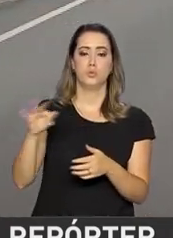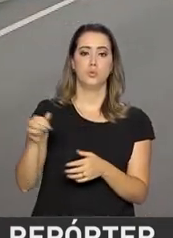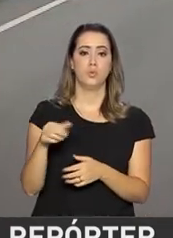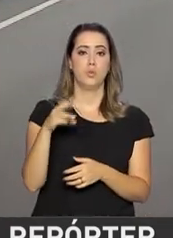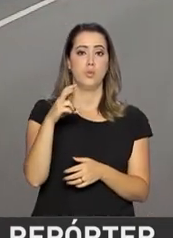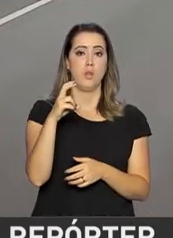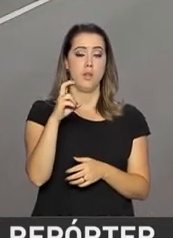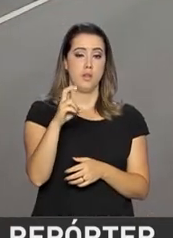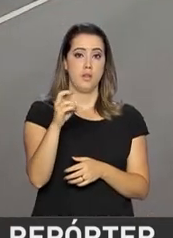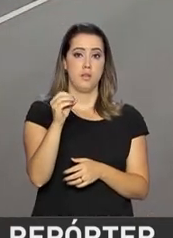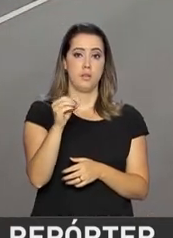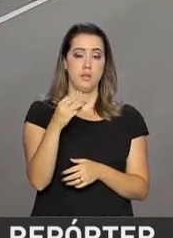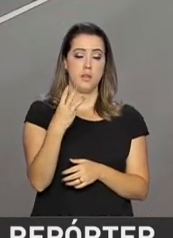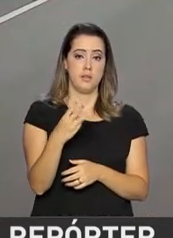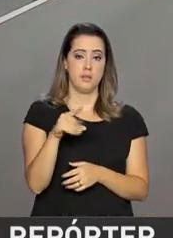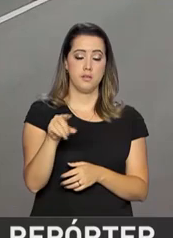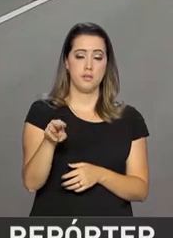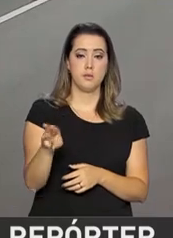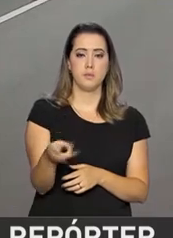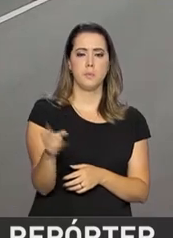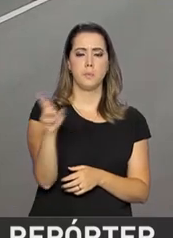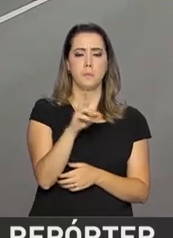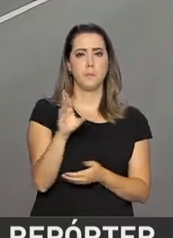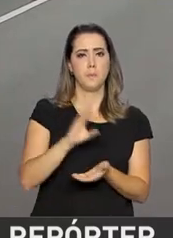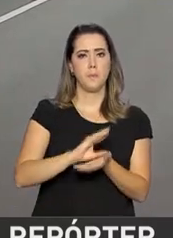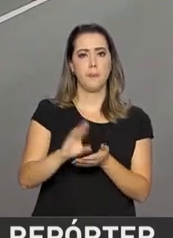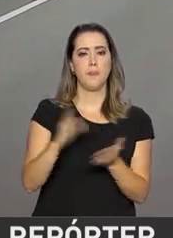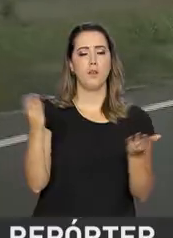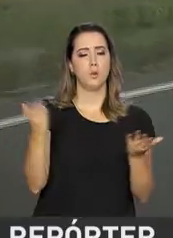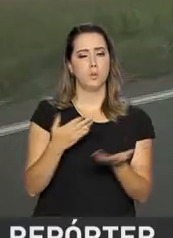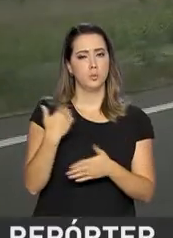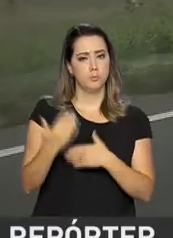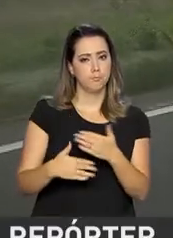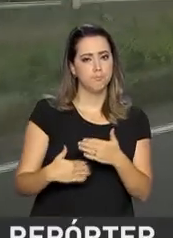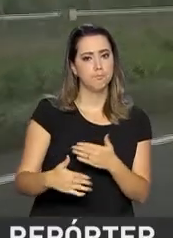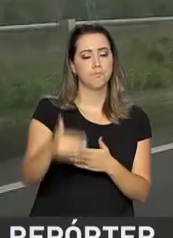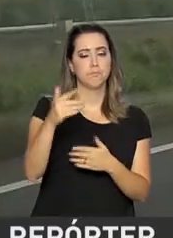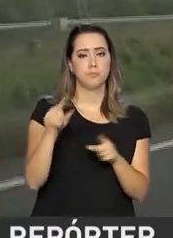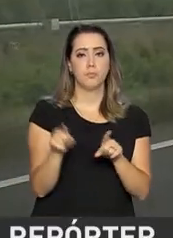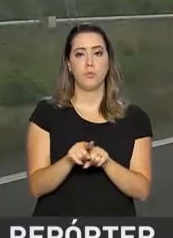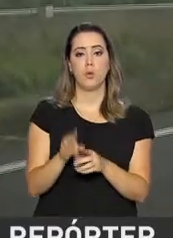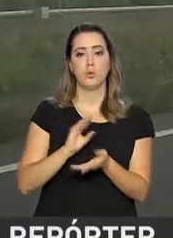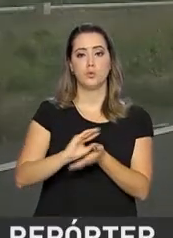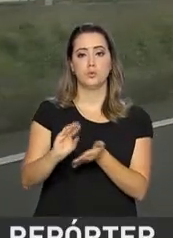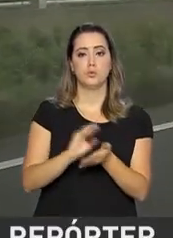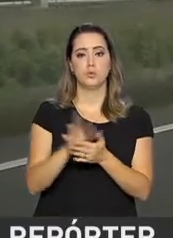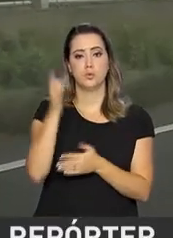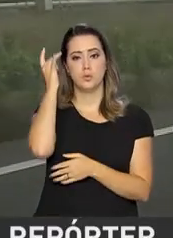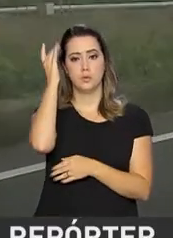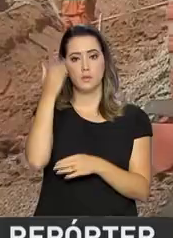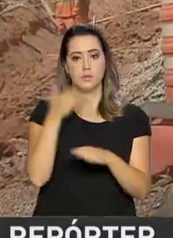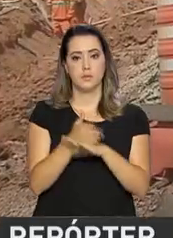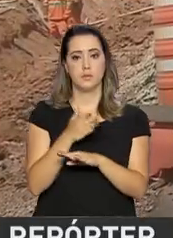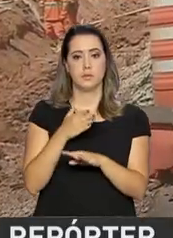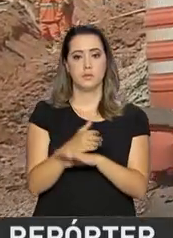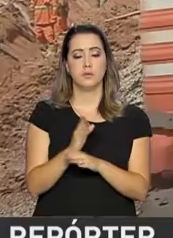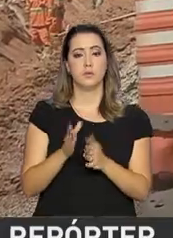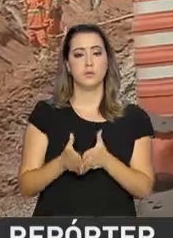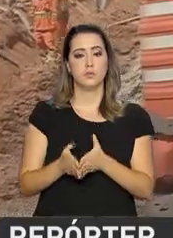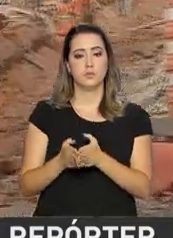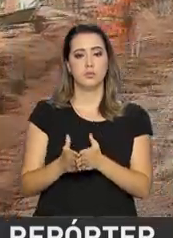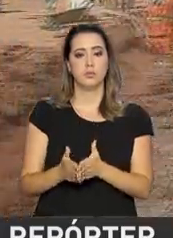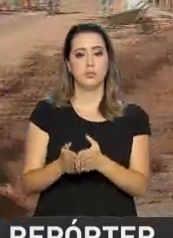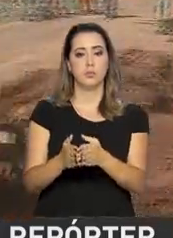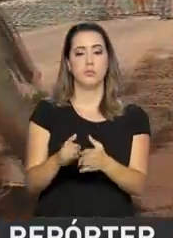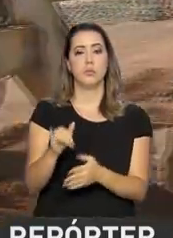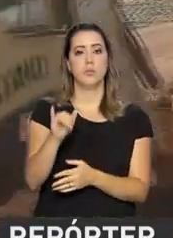milhões de reais por meio do programa Agora é Avançar. Investimento que vai facilitar o acesso ao porto de Itaqui